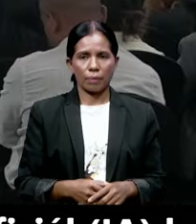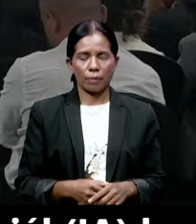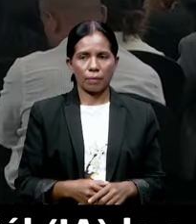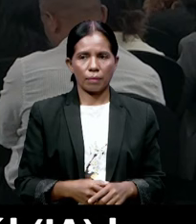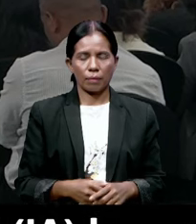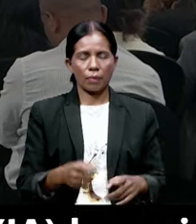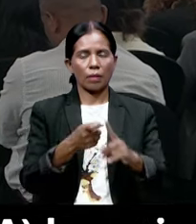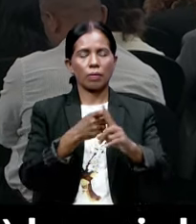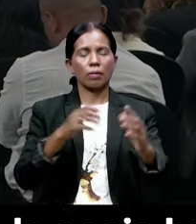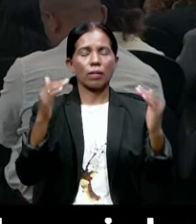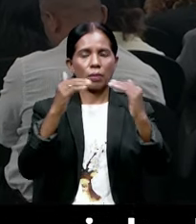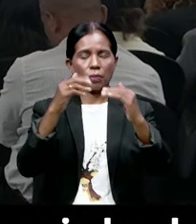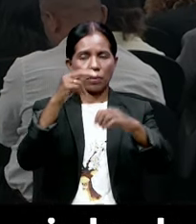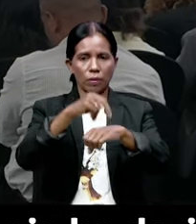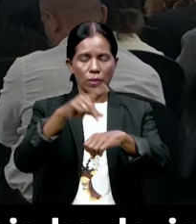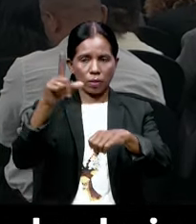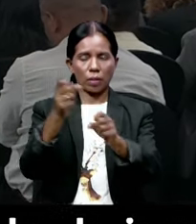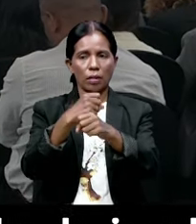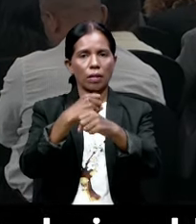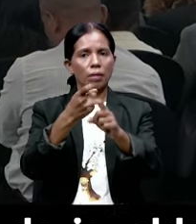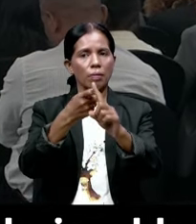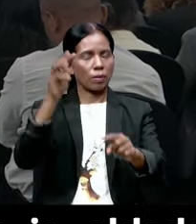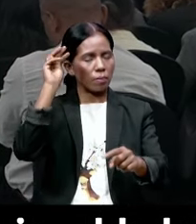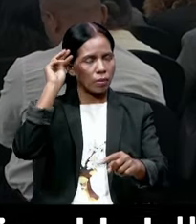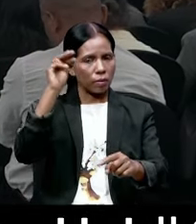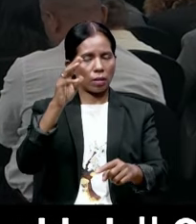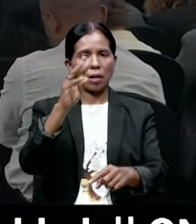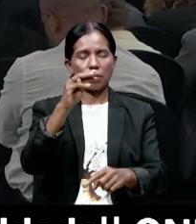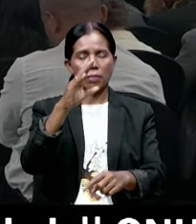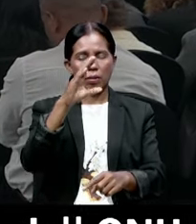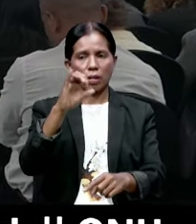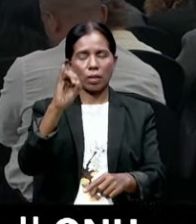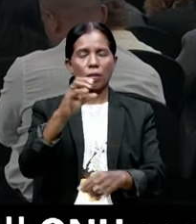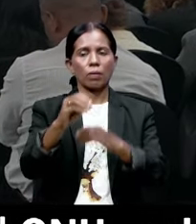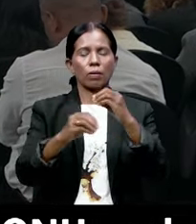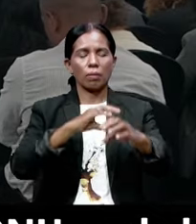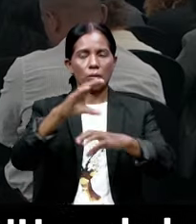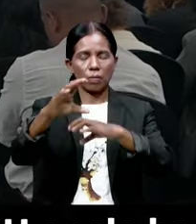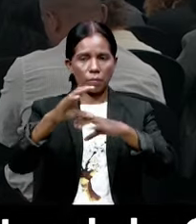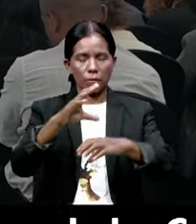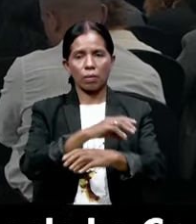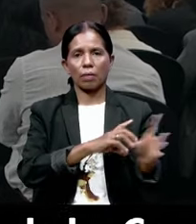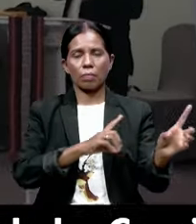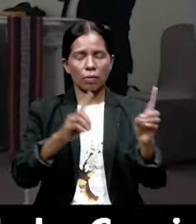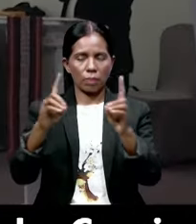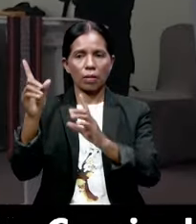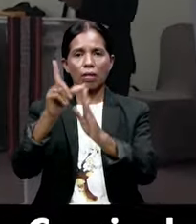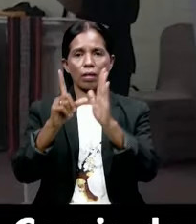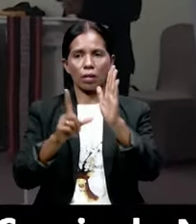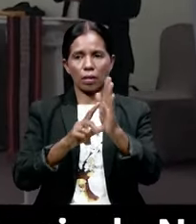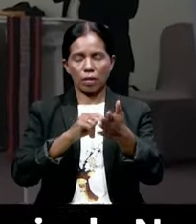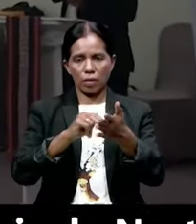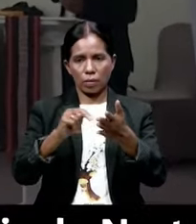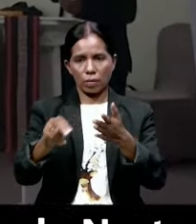O Rússia Seminário Nacional nebe realiza o Rússia Ministério do Comércio e da Indústria com a Comércio Eletrônico na implementação do Decreto-Lei